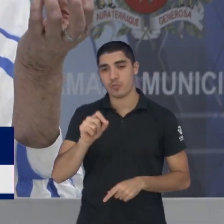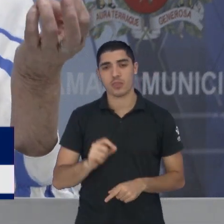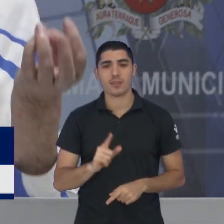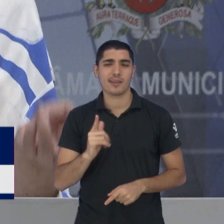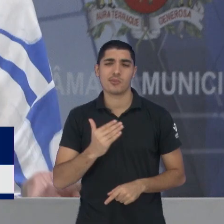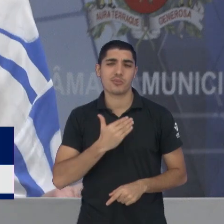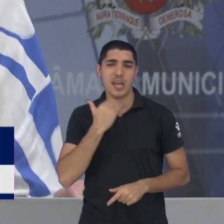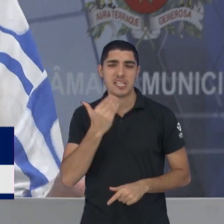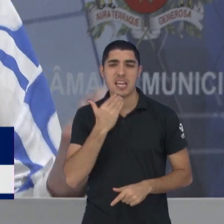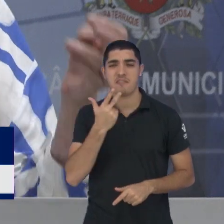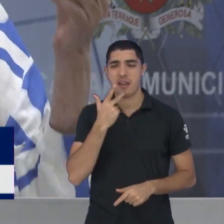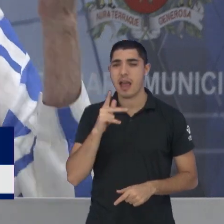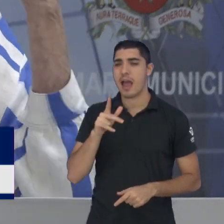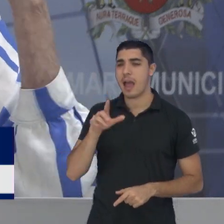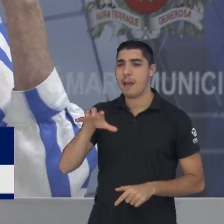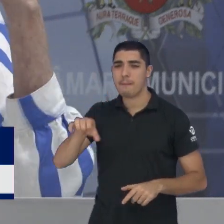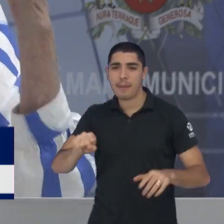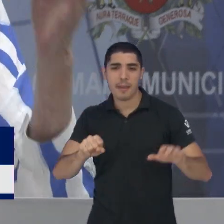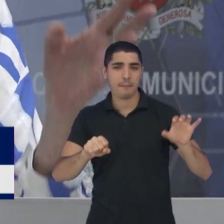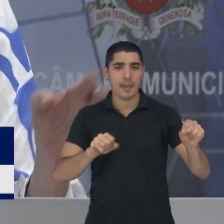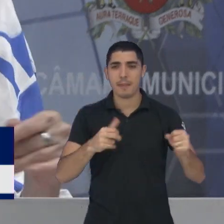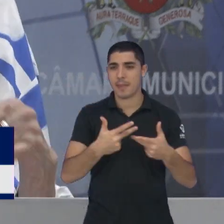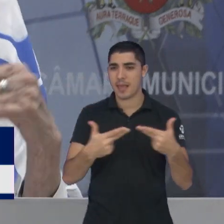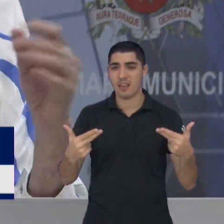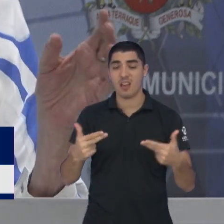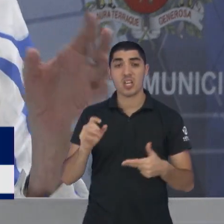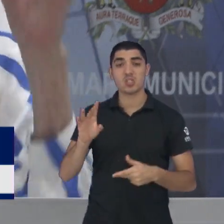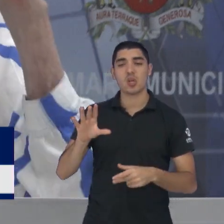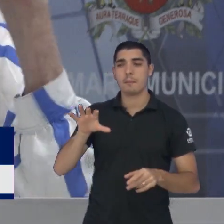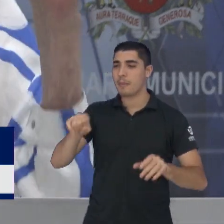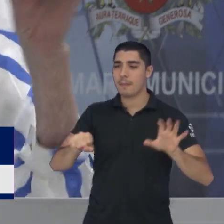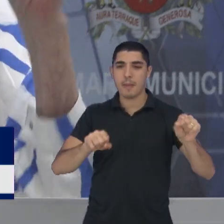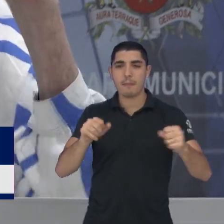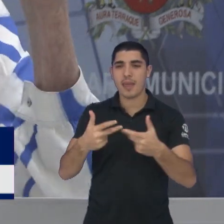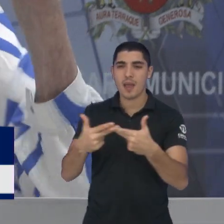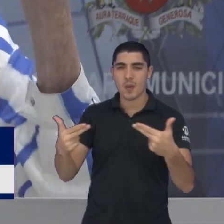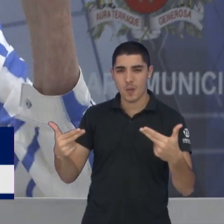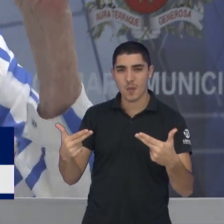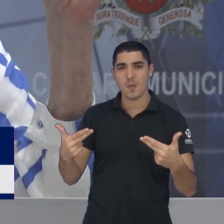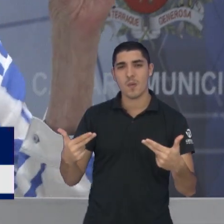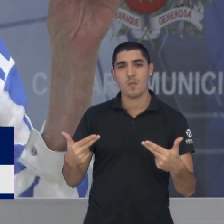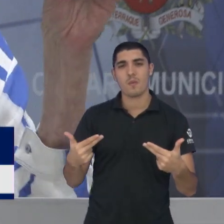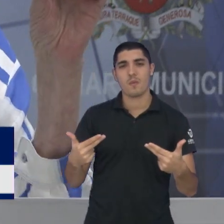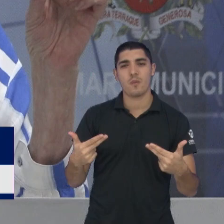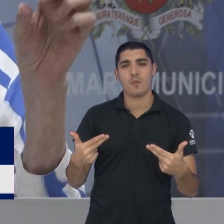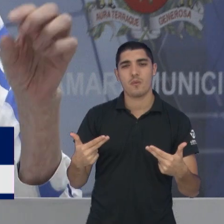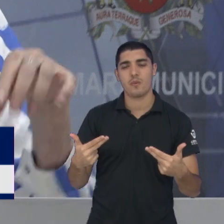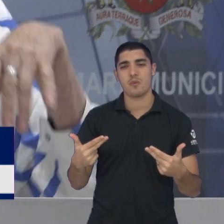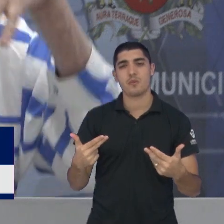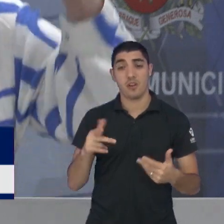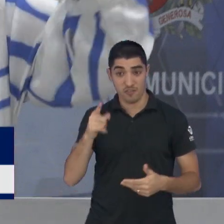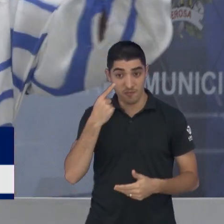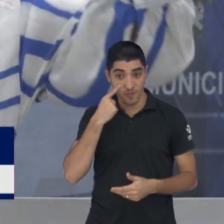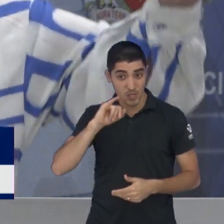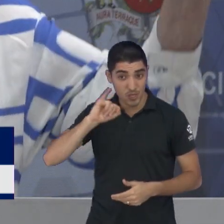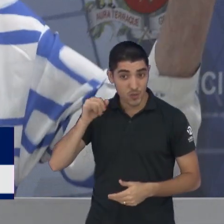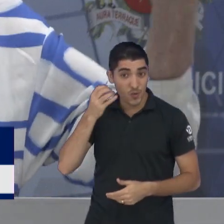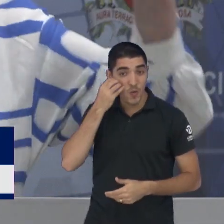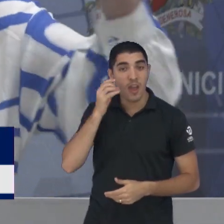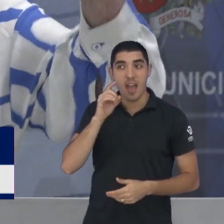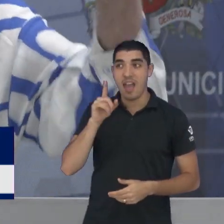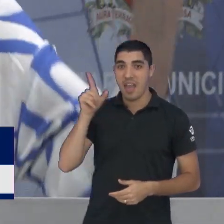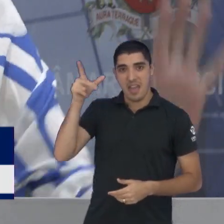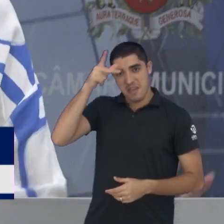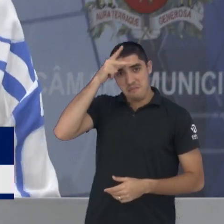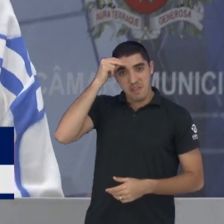falar de catatreco, porque a cidade só faz um catatreco, faz um bairro, viu, Juliana? Faz um auê, mas é